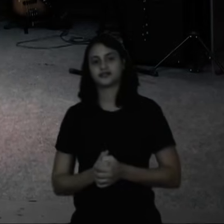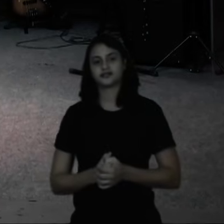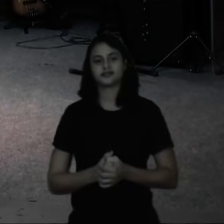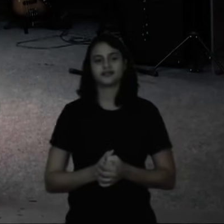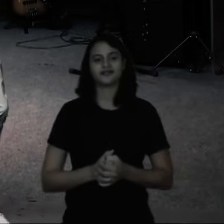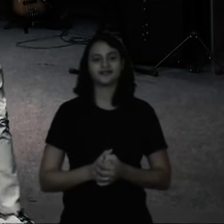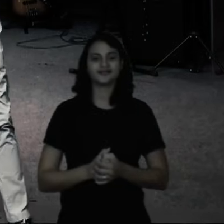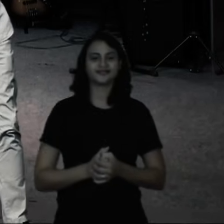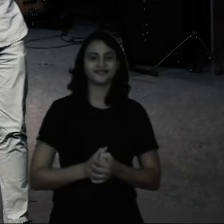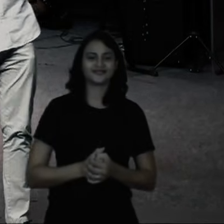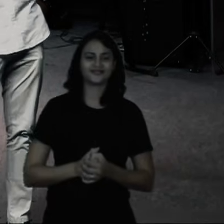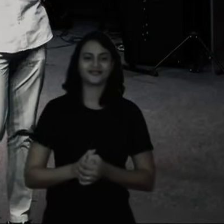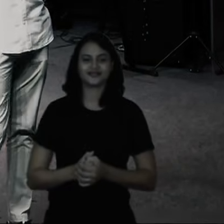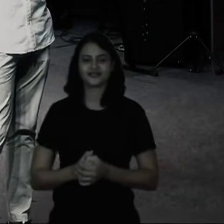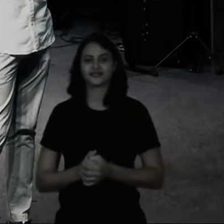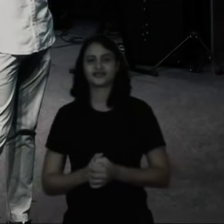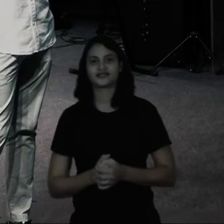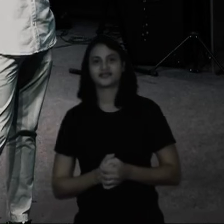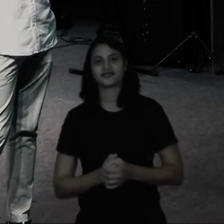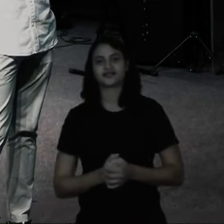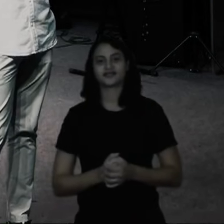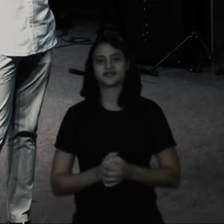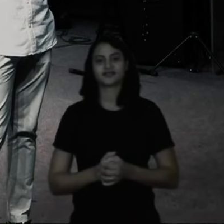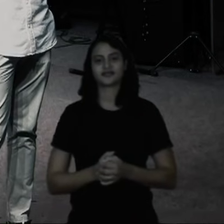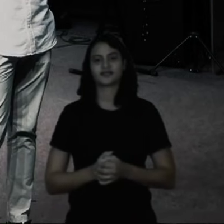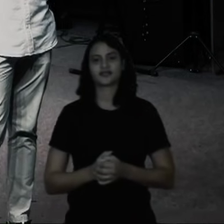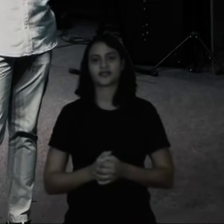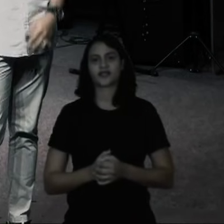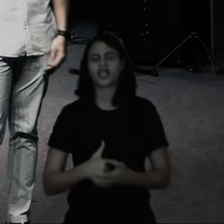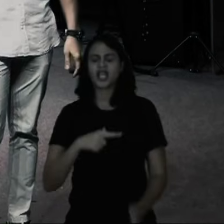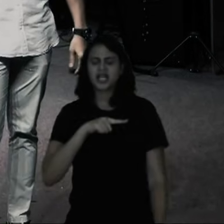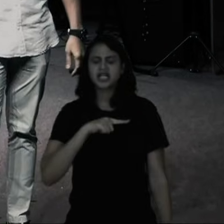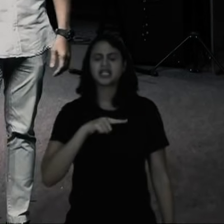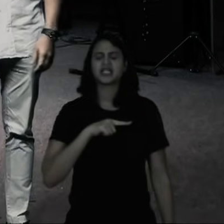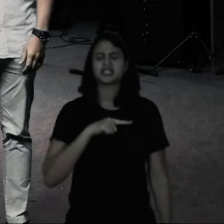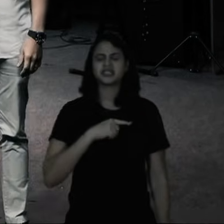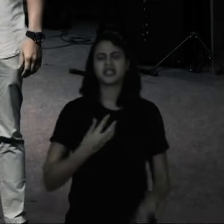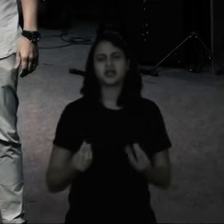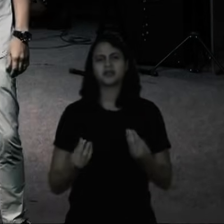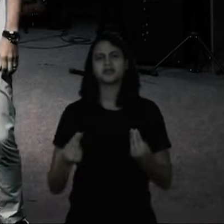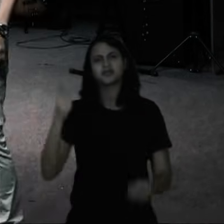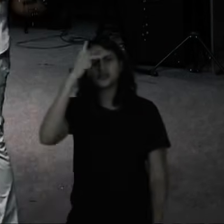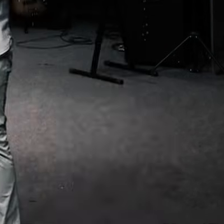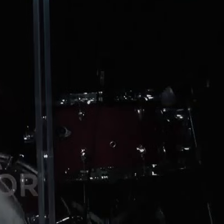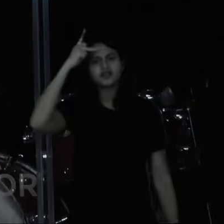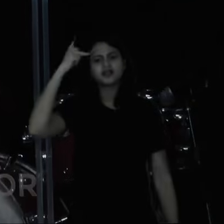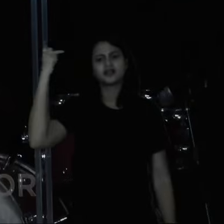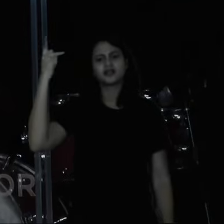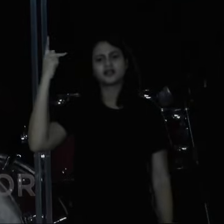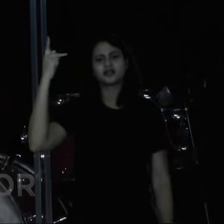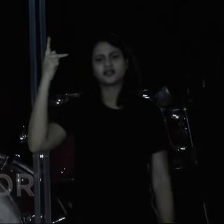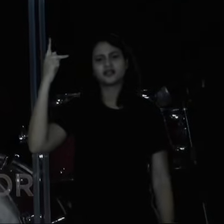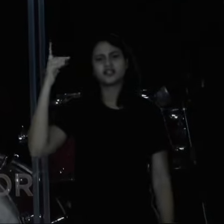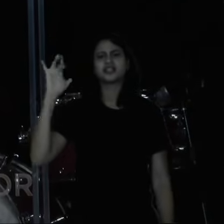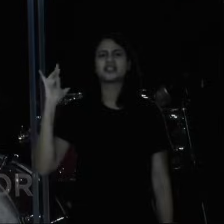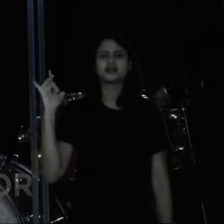existem muitas pessoas que se tornam homossexuais, eu estou falando de uma forma bem aberta, por causa da